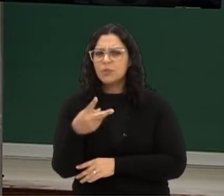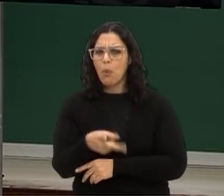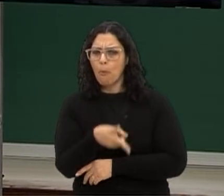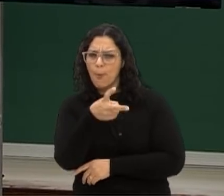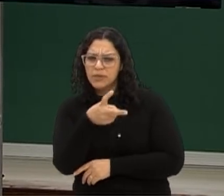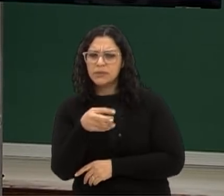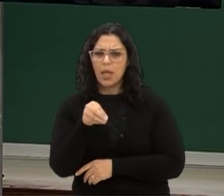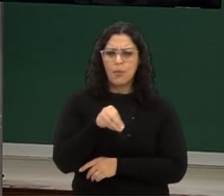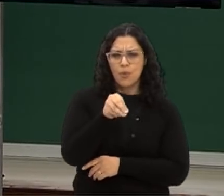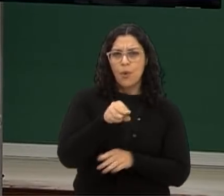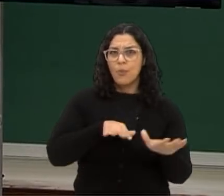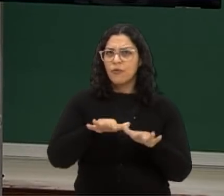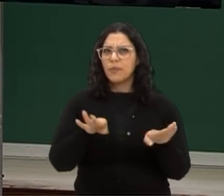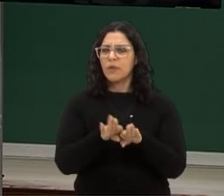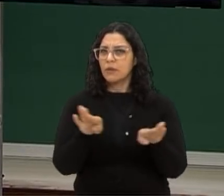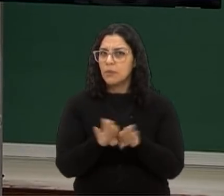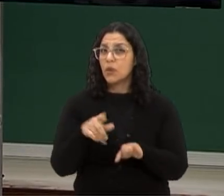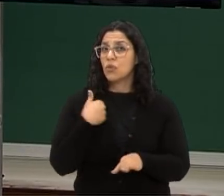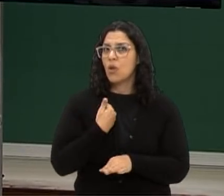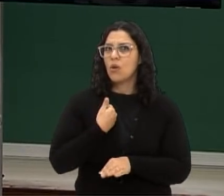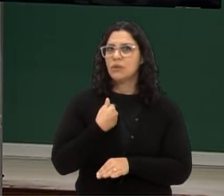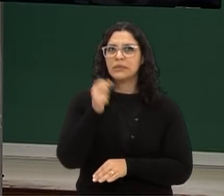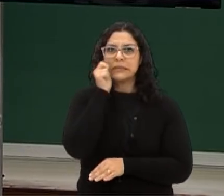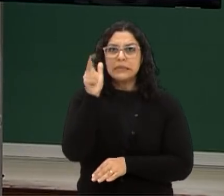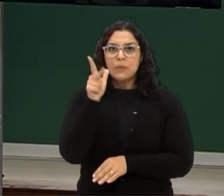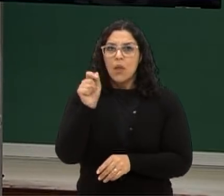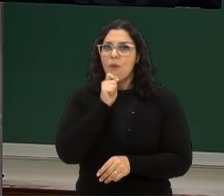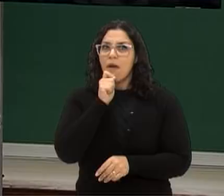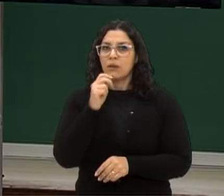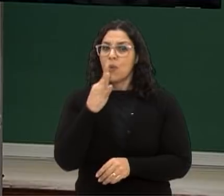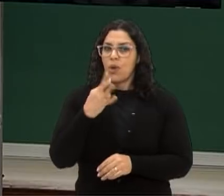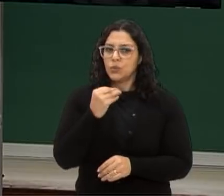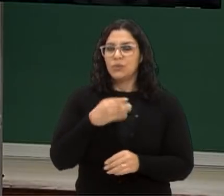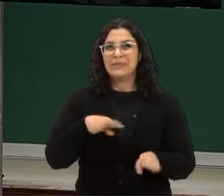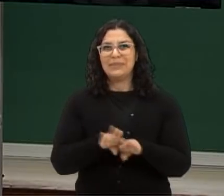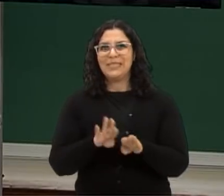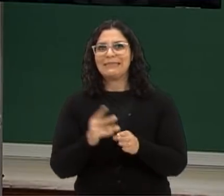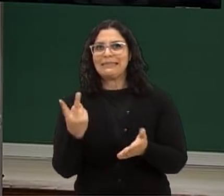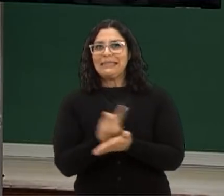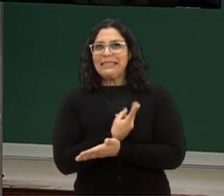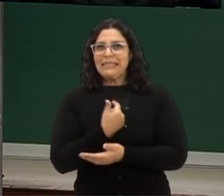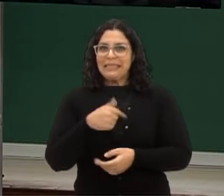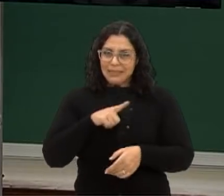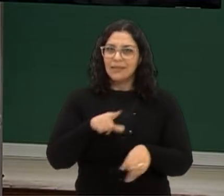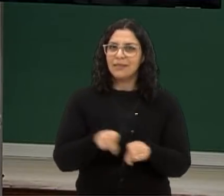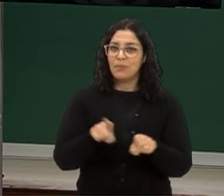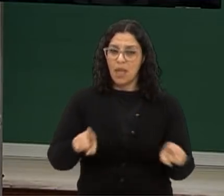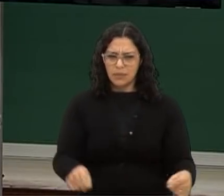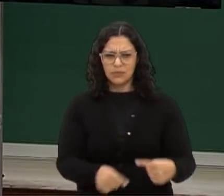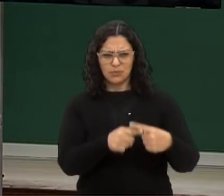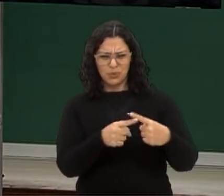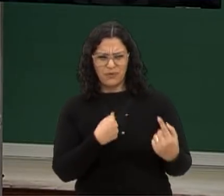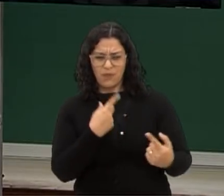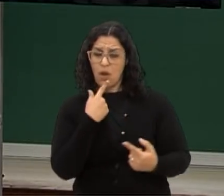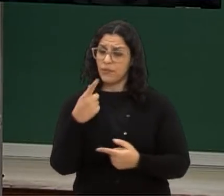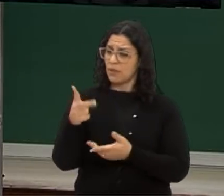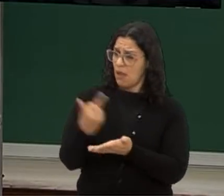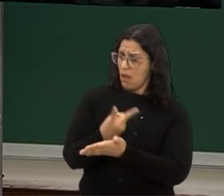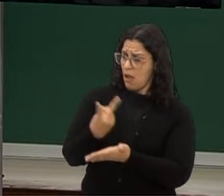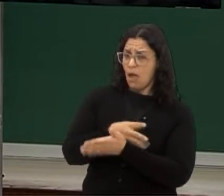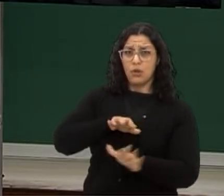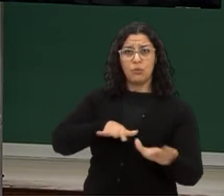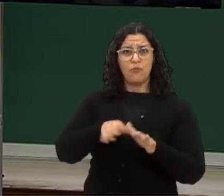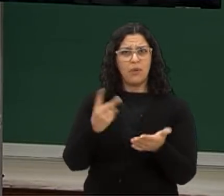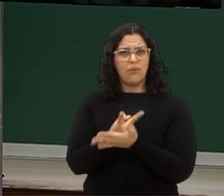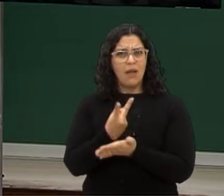lance. Quando a gente ainda não está craque, é normal acontecer os lances regulares, né? Às vezes o teu adversário fala que você errou, ou às